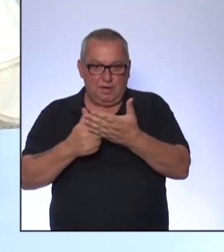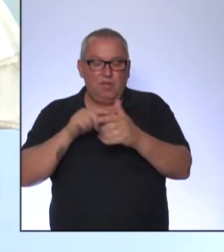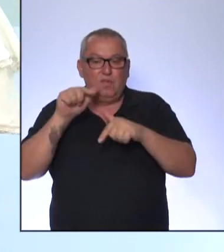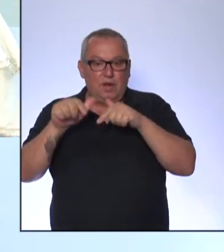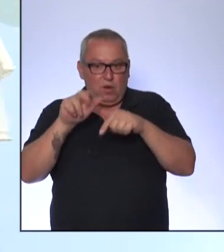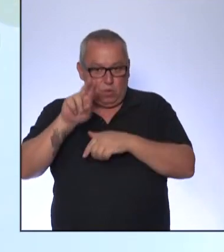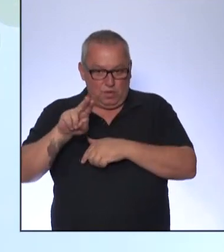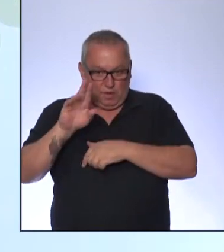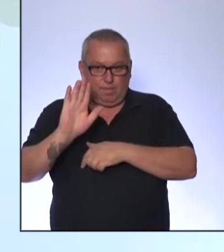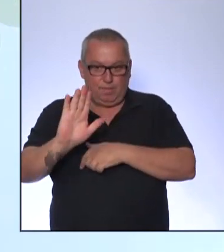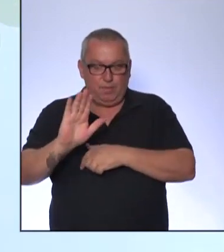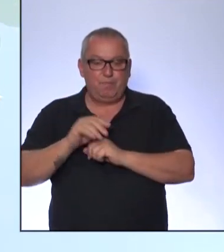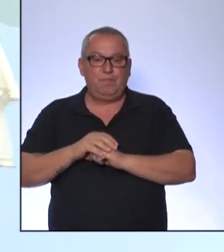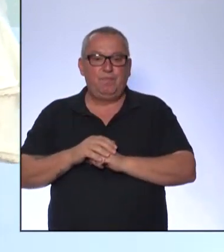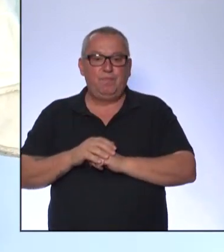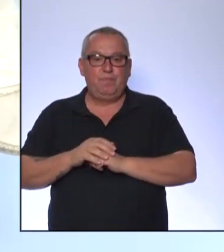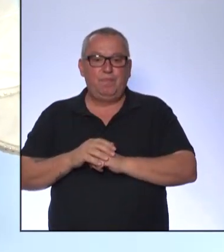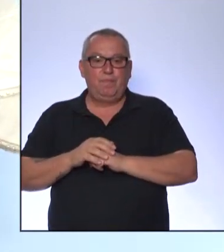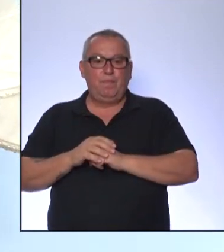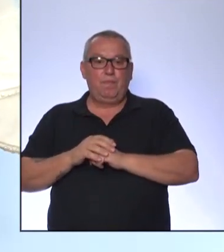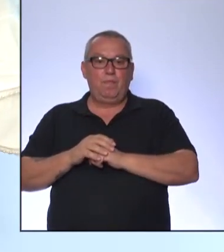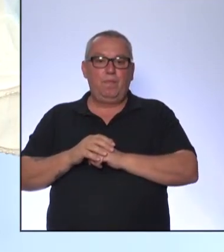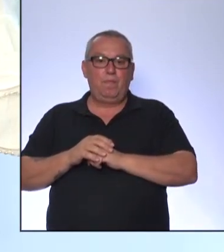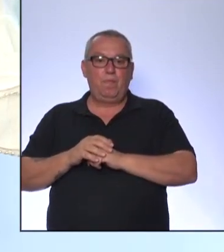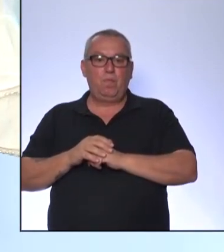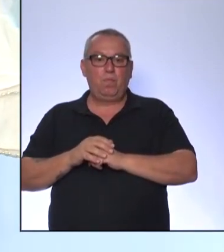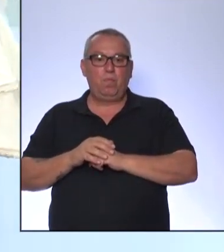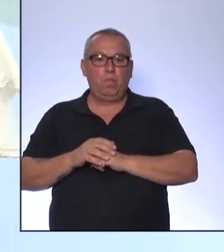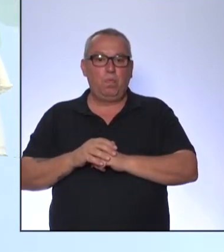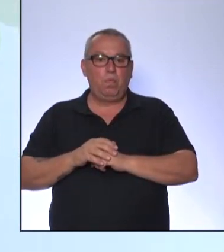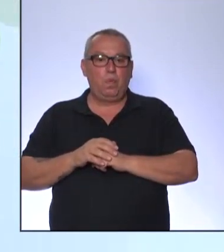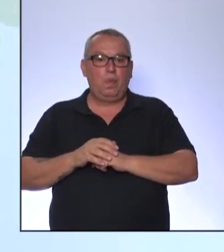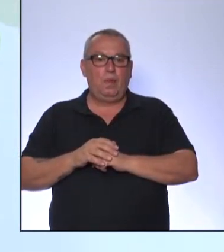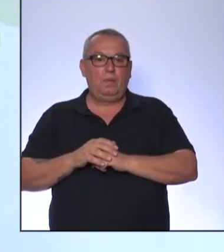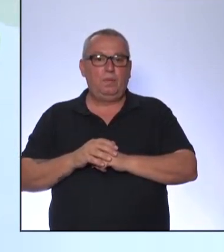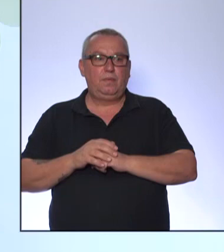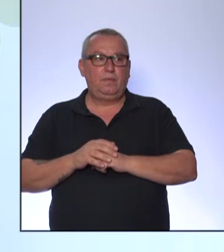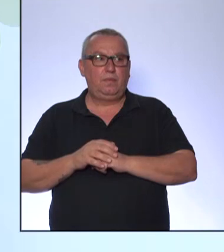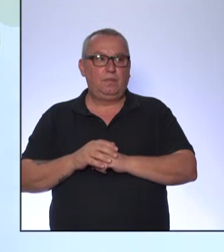eles, certo? Vou virar aqui para ficar mais fácil para vocês.